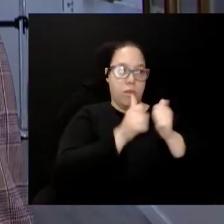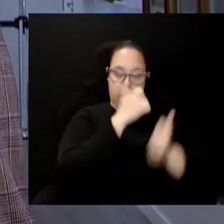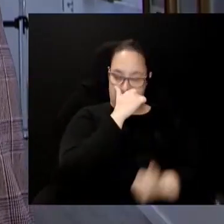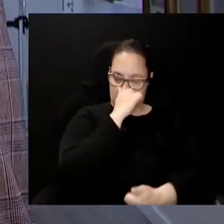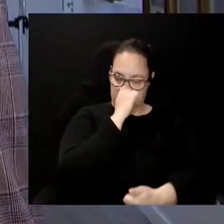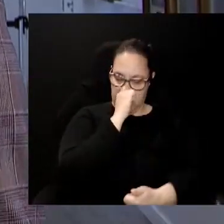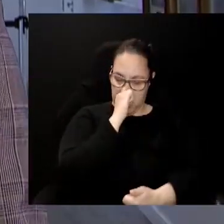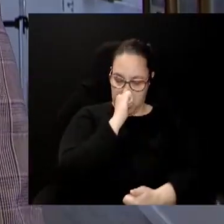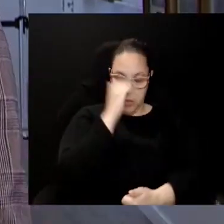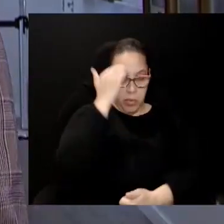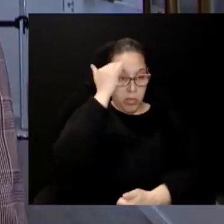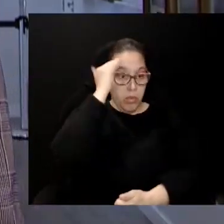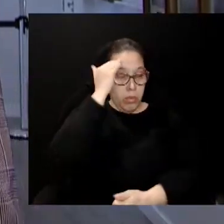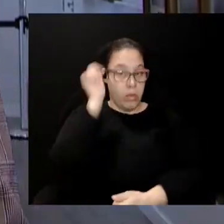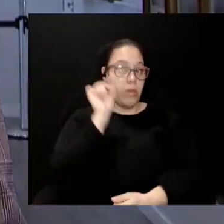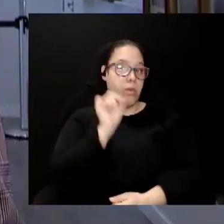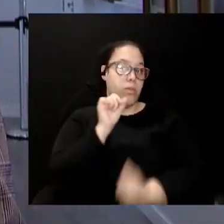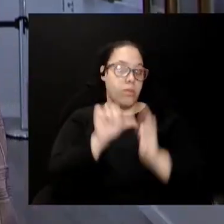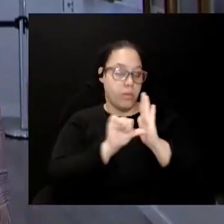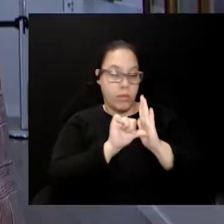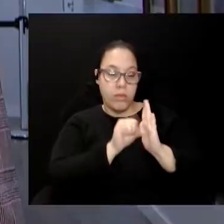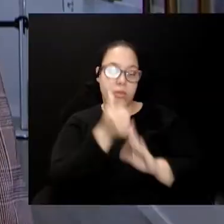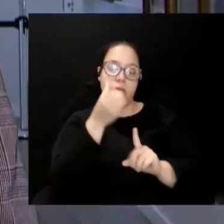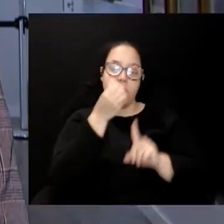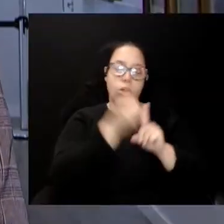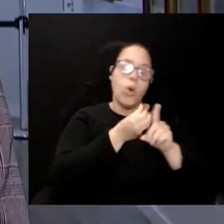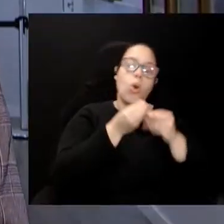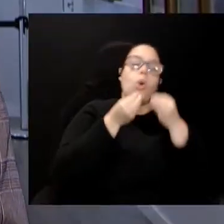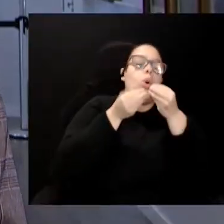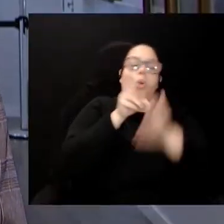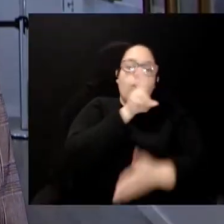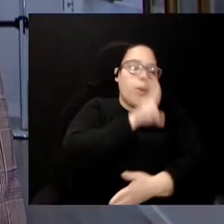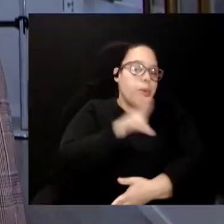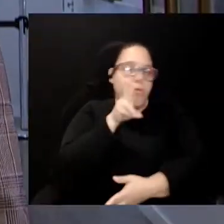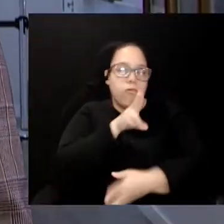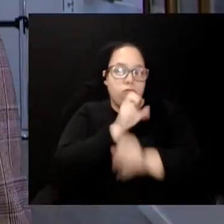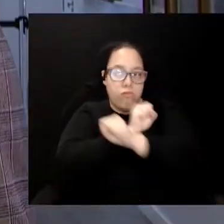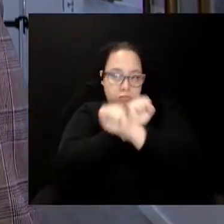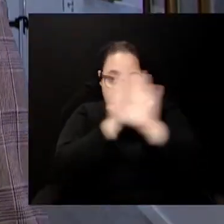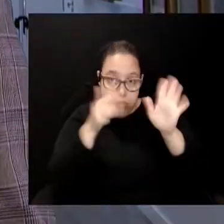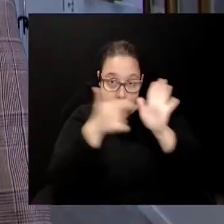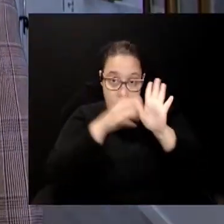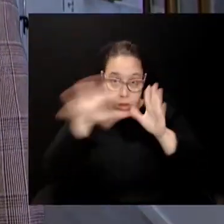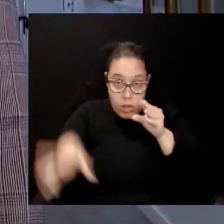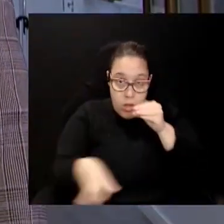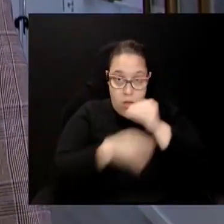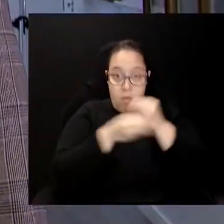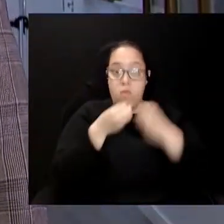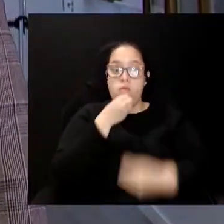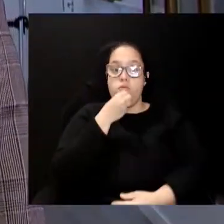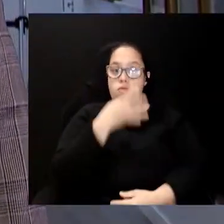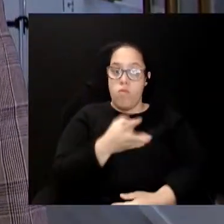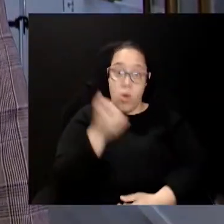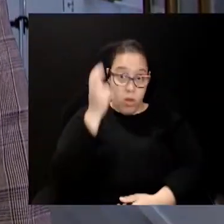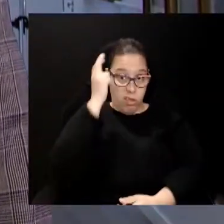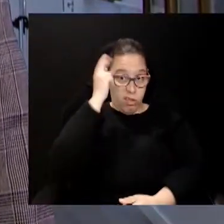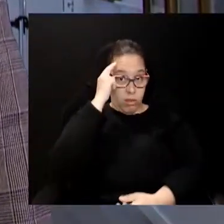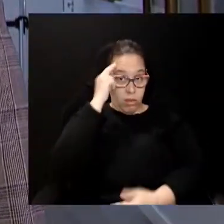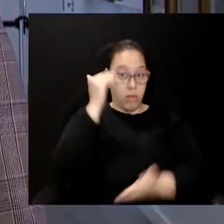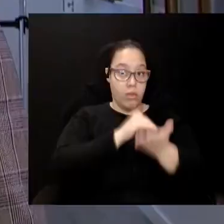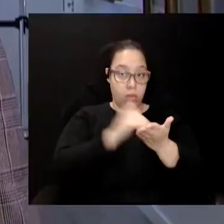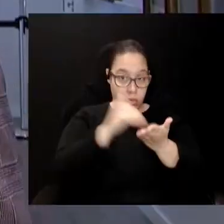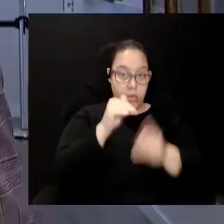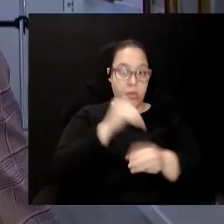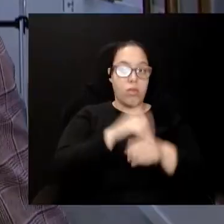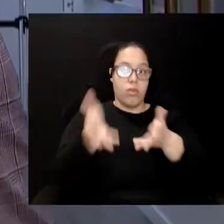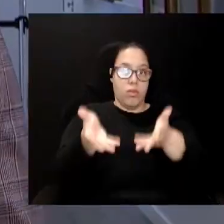feito nesse primeiro semestre, como usou de forma transparente as emendas impositivas, sendo a cultura a secretaria que mais recebeu essas